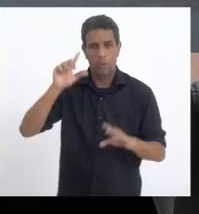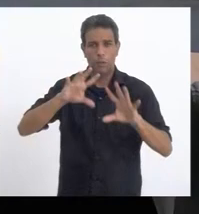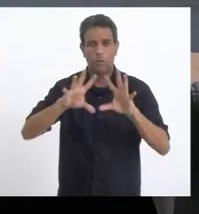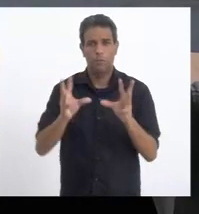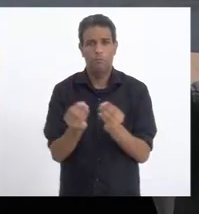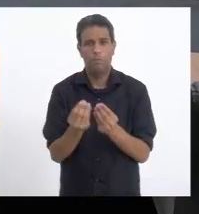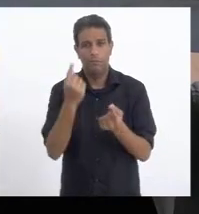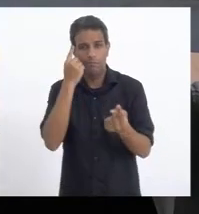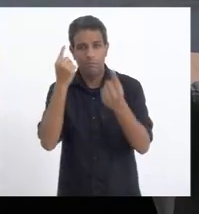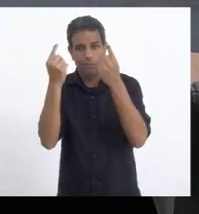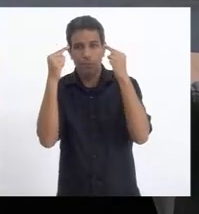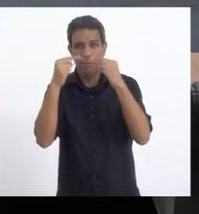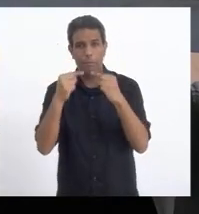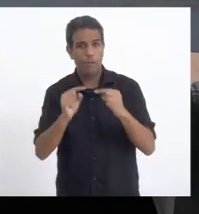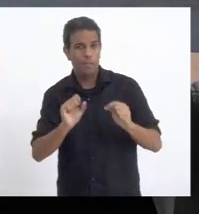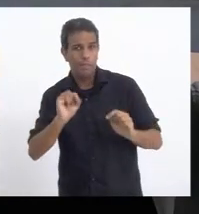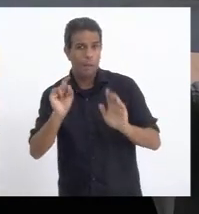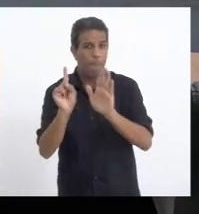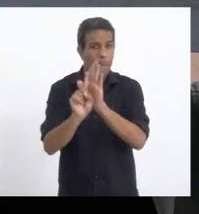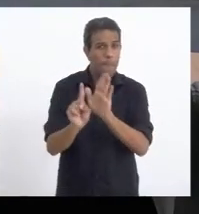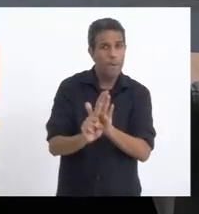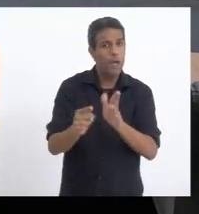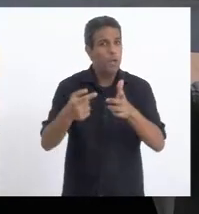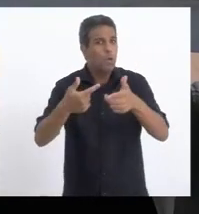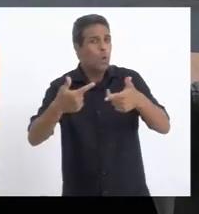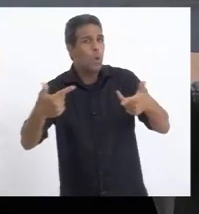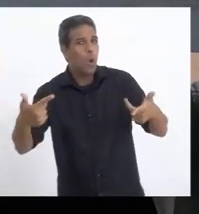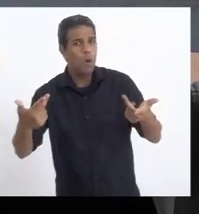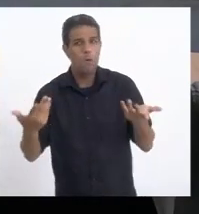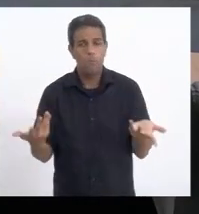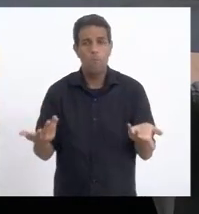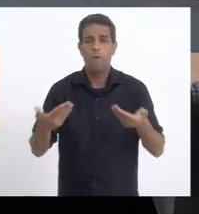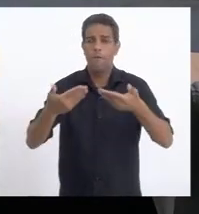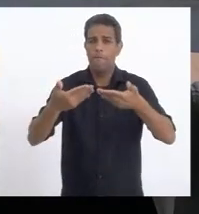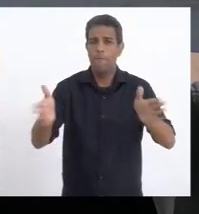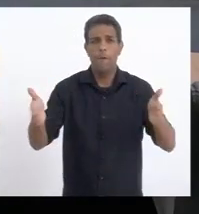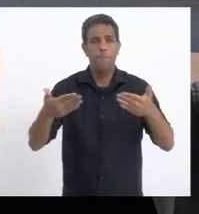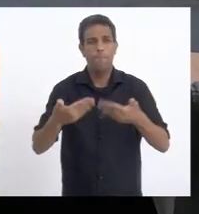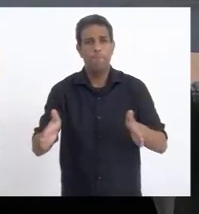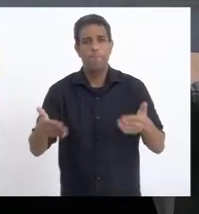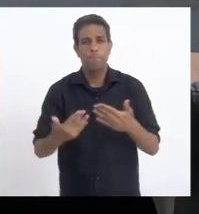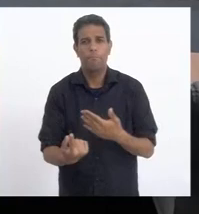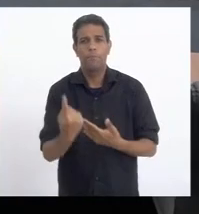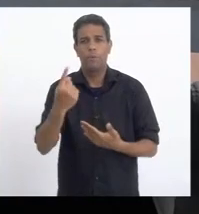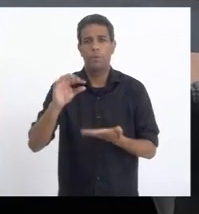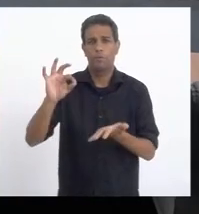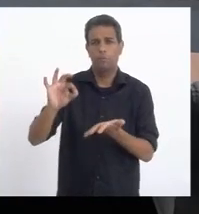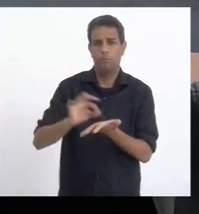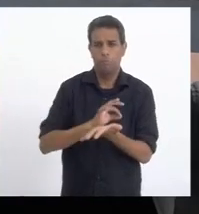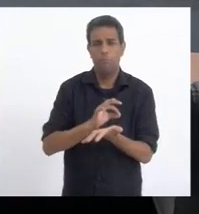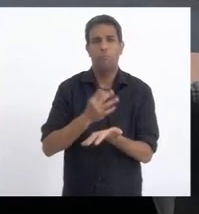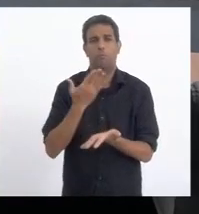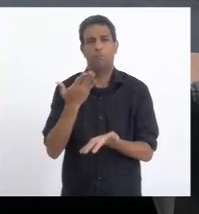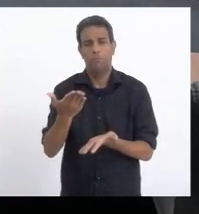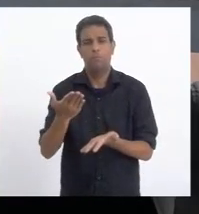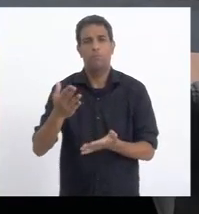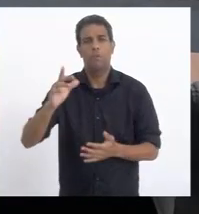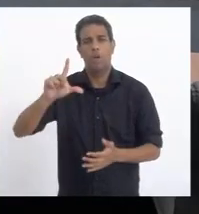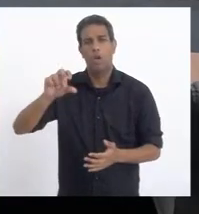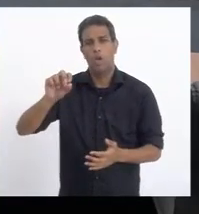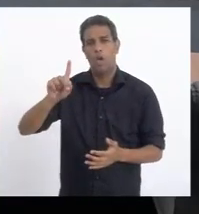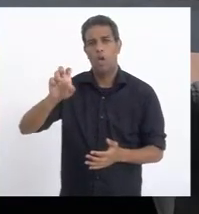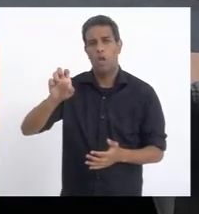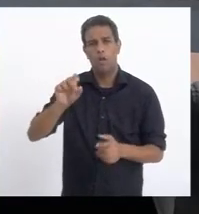a ideia que nós é suas perguntas algumas colocações eu vou abrir já tem um inscrito Sargento Lopes e